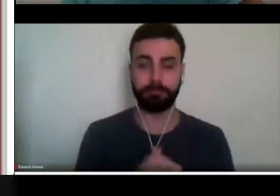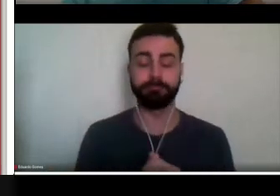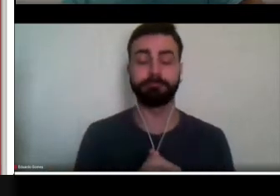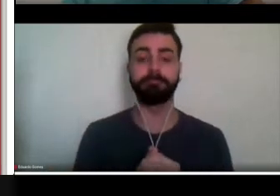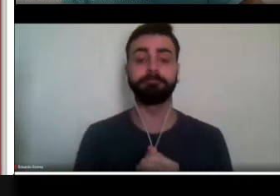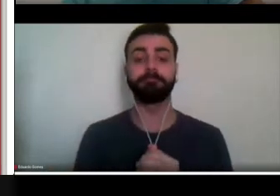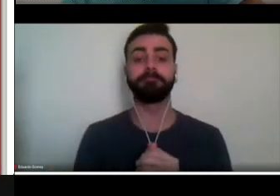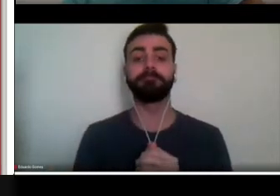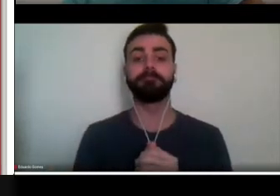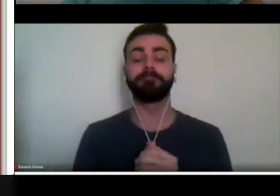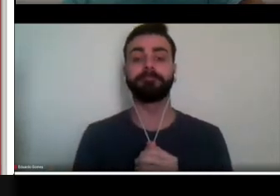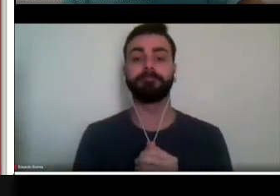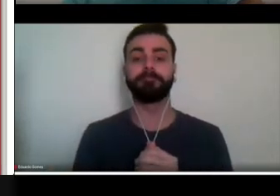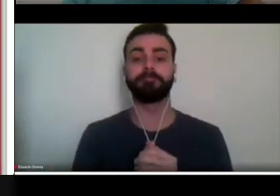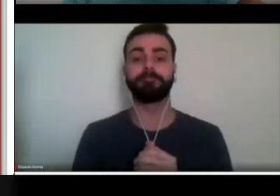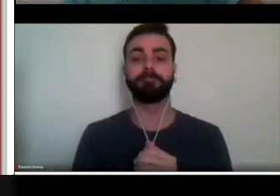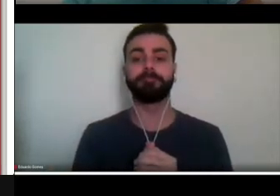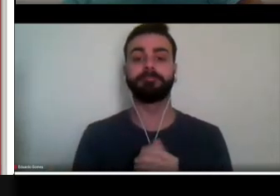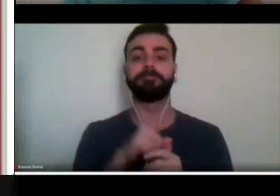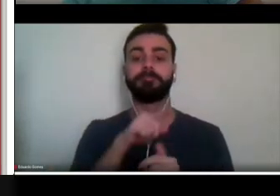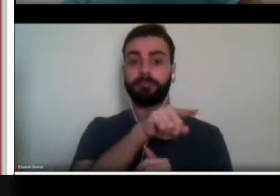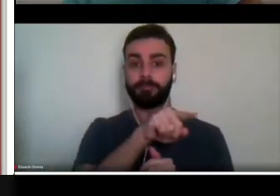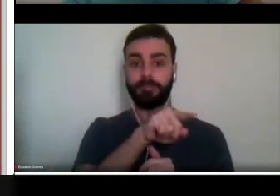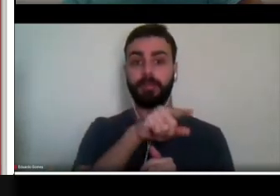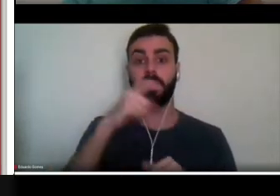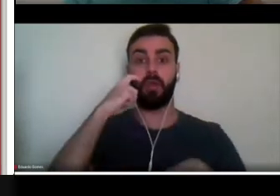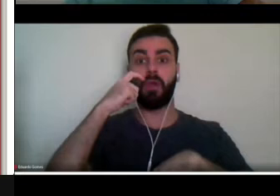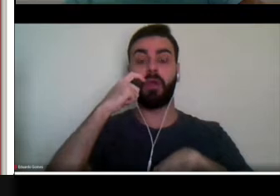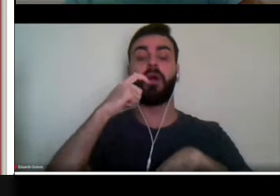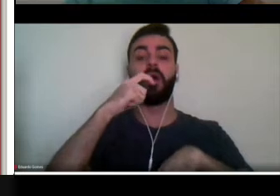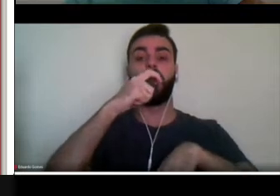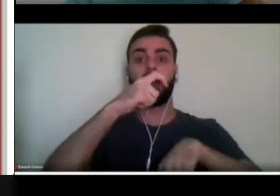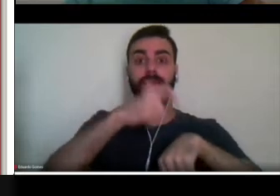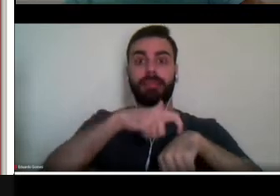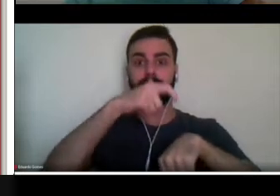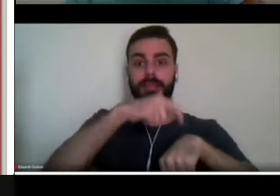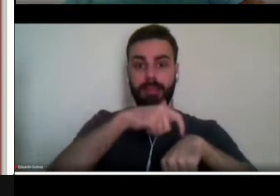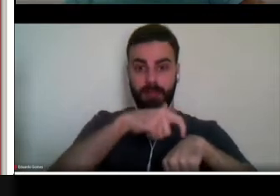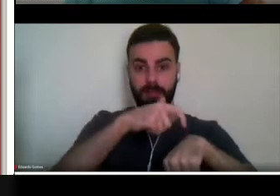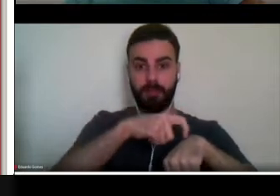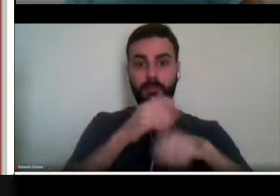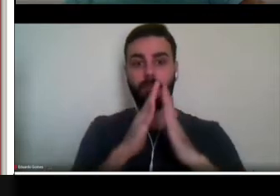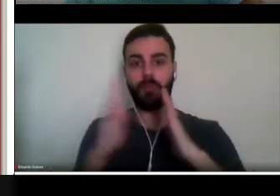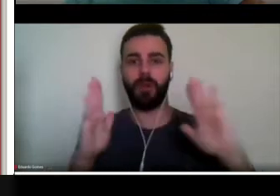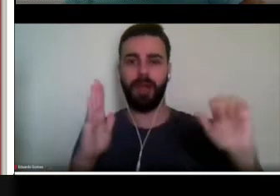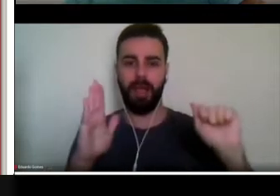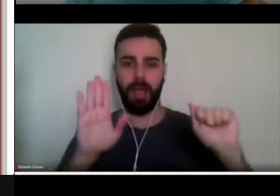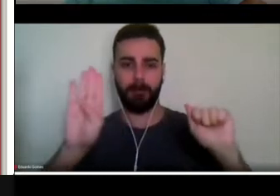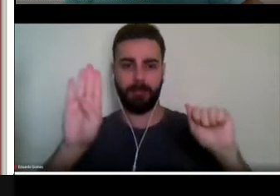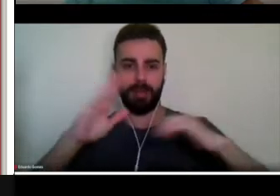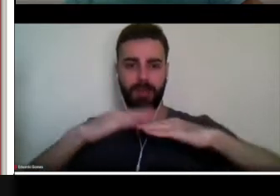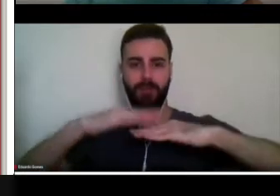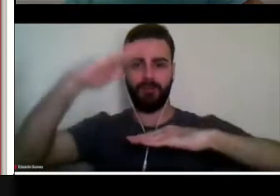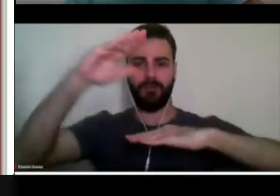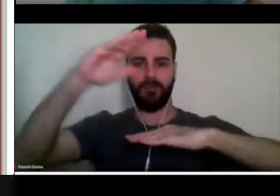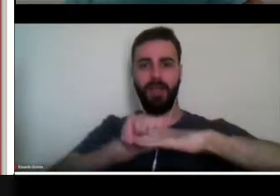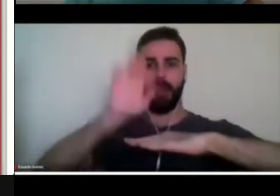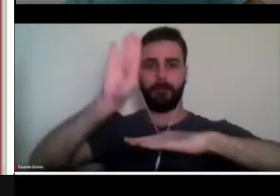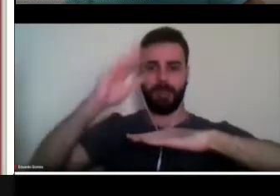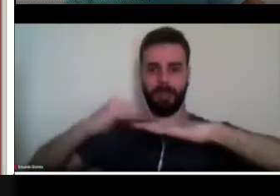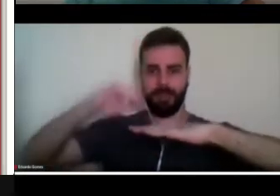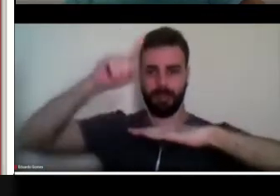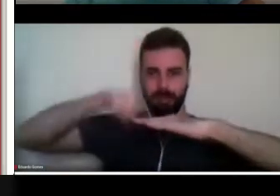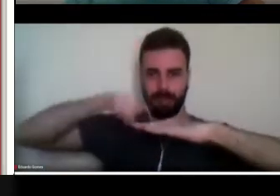desse instante A até esse instante B aqui, ó, eu tô saindo, ou na verdade,